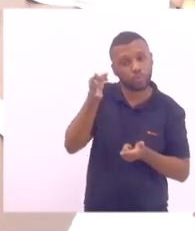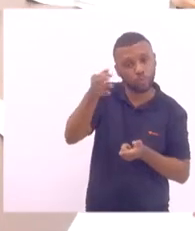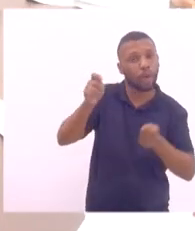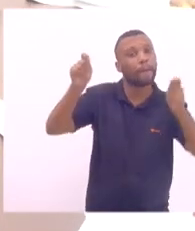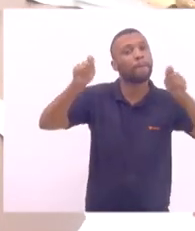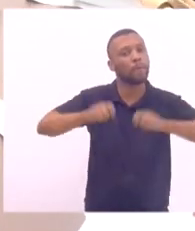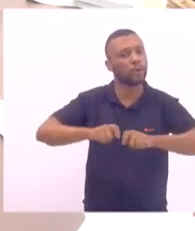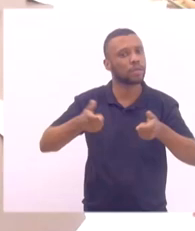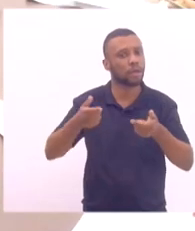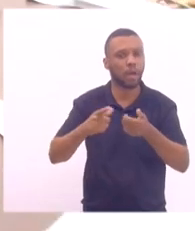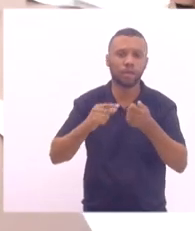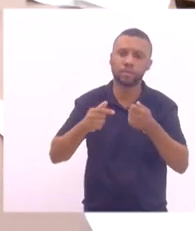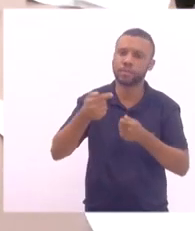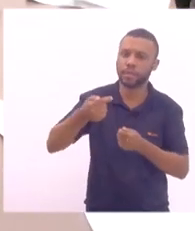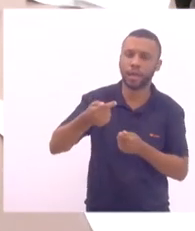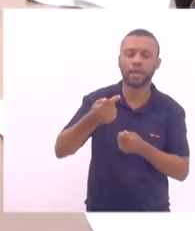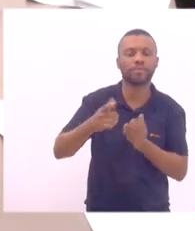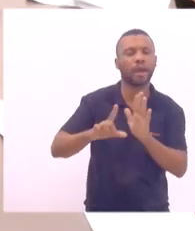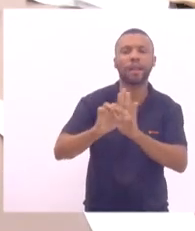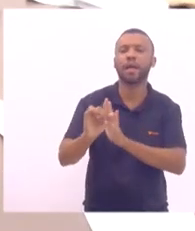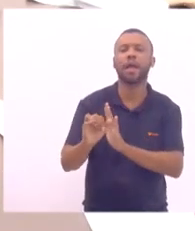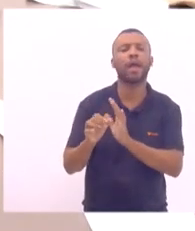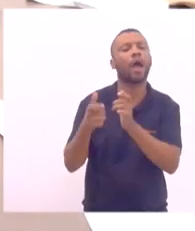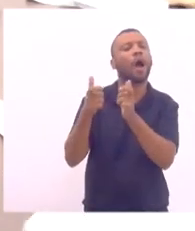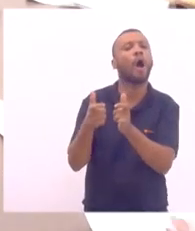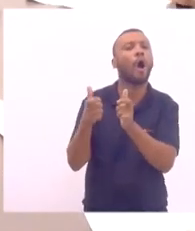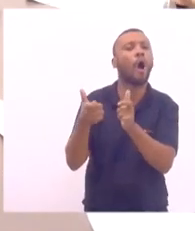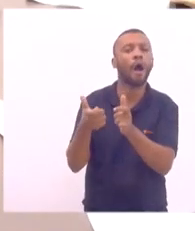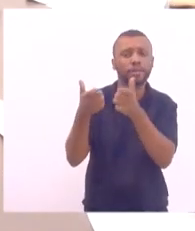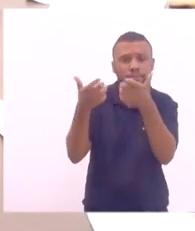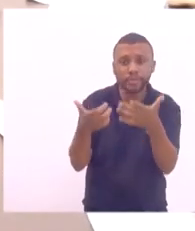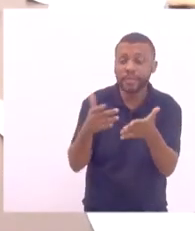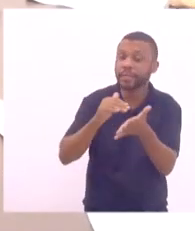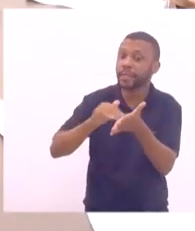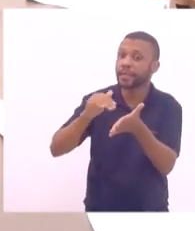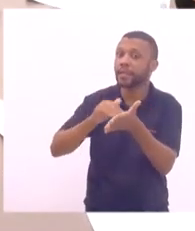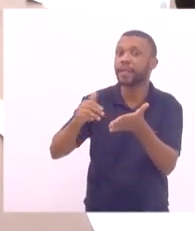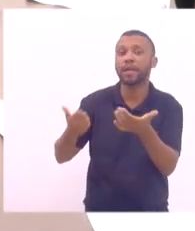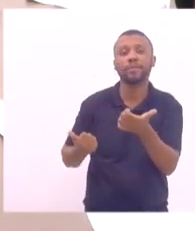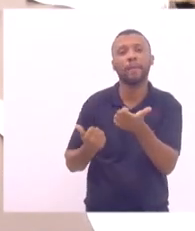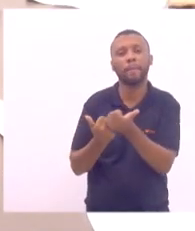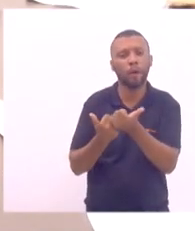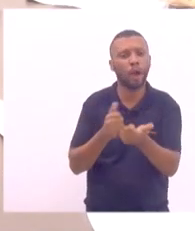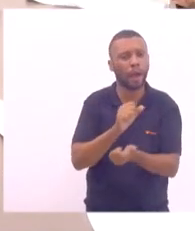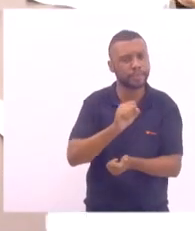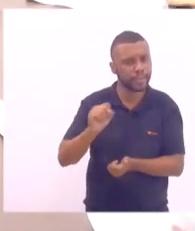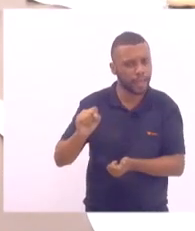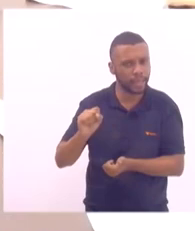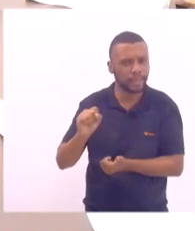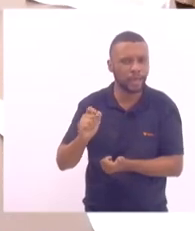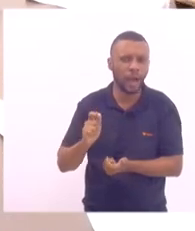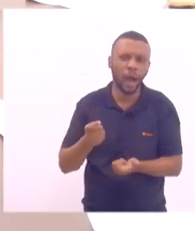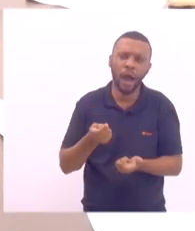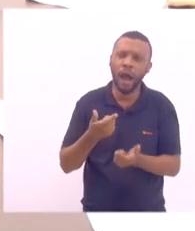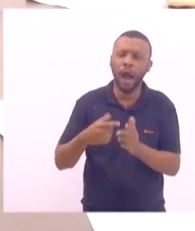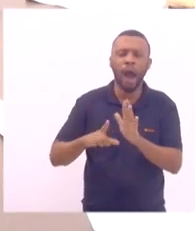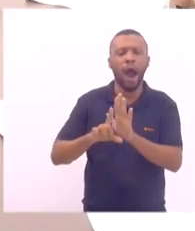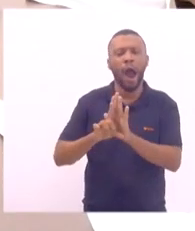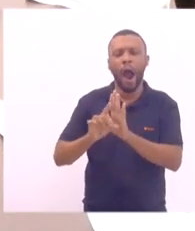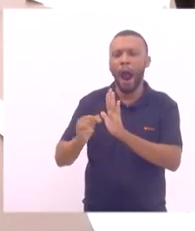artigo 7º, seguramente, que é a lei. Essa lei trata da Secretaria de Assistência? Não, essa é a lei já da...